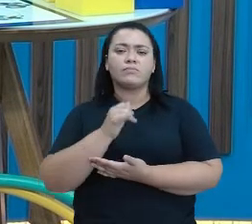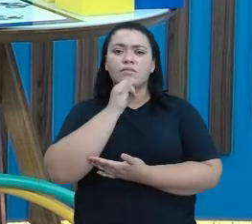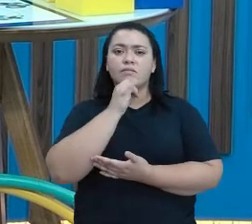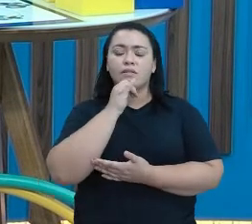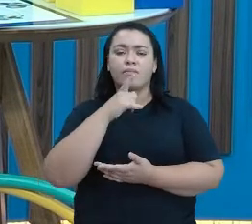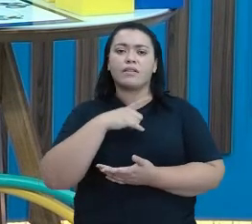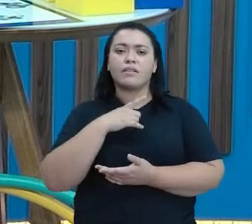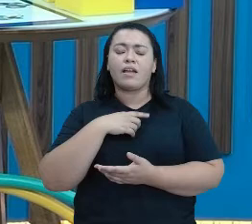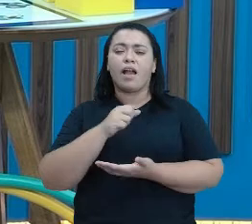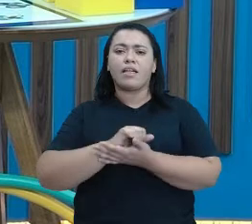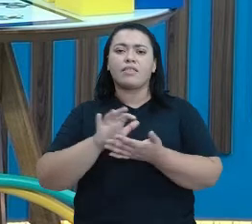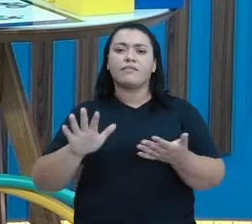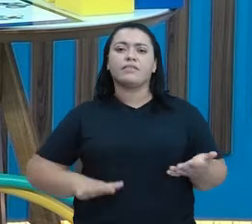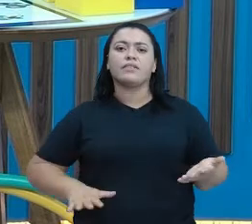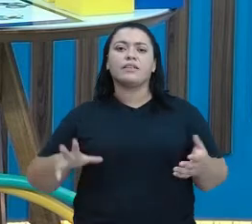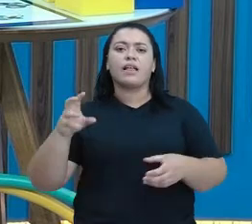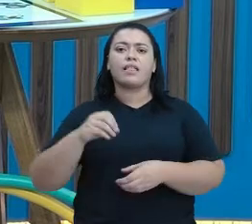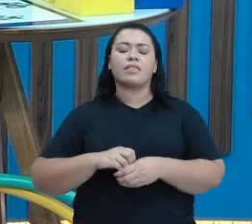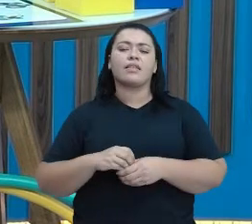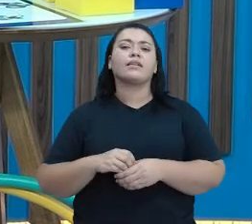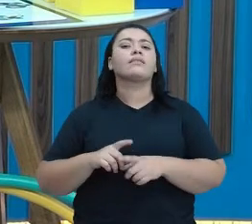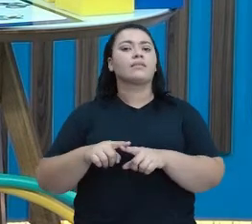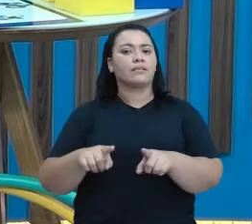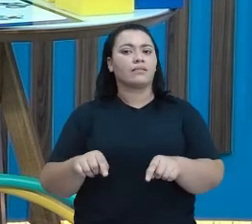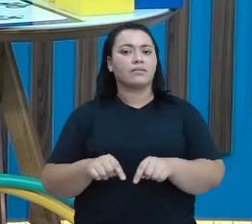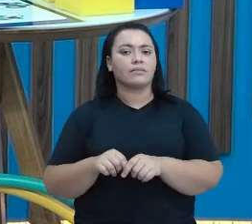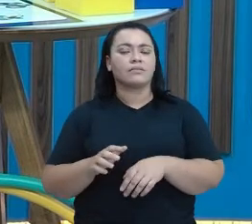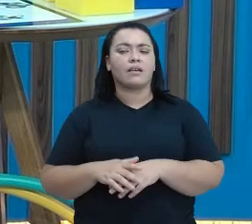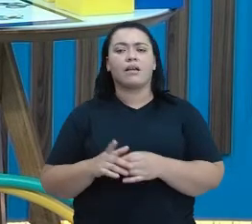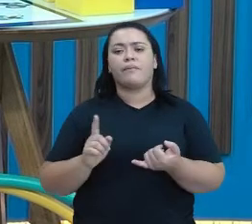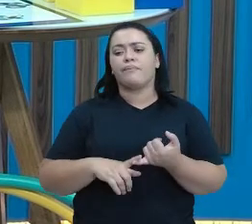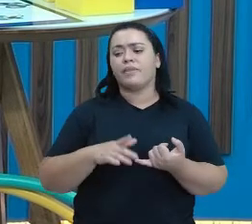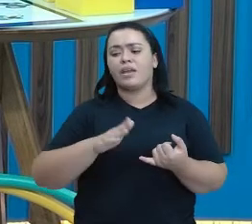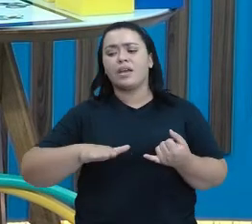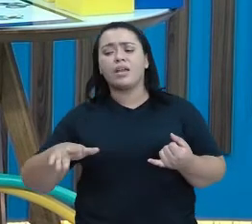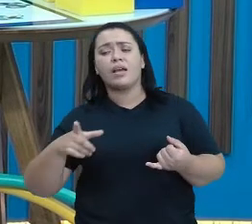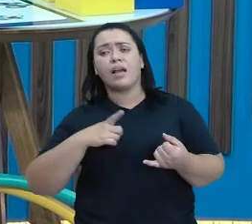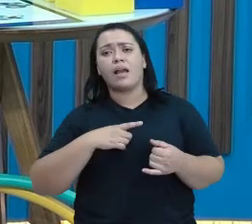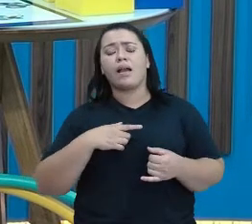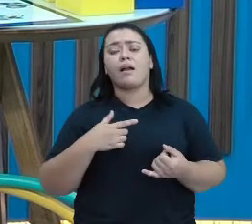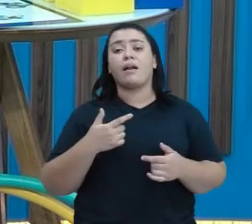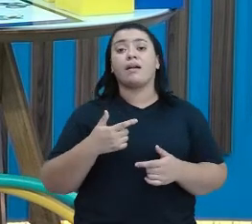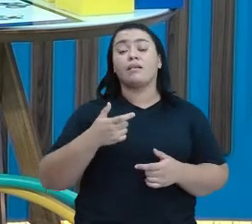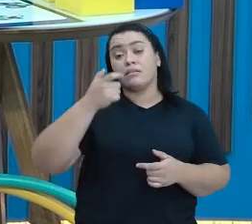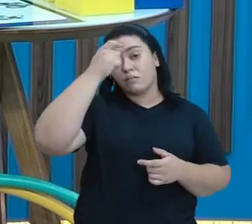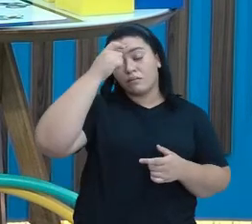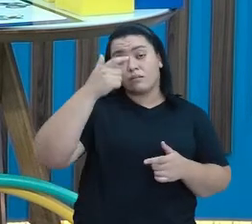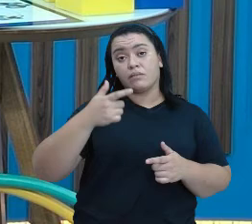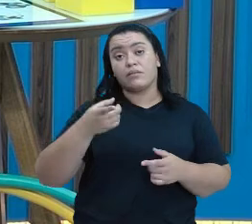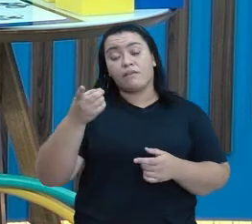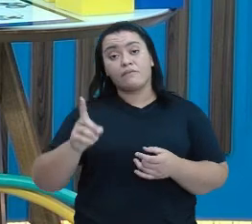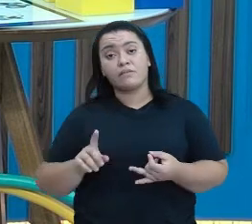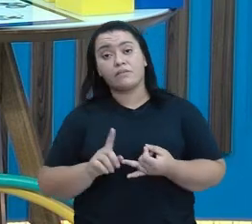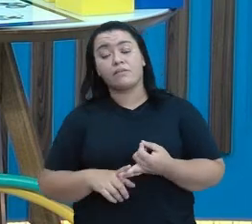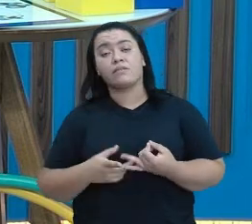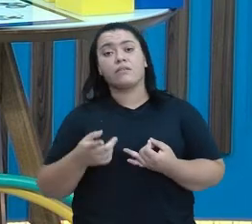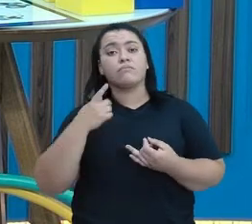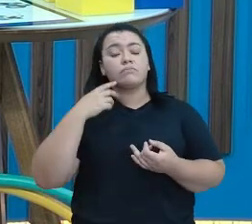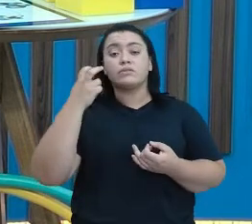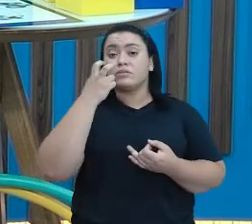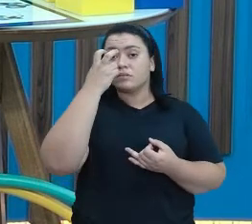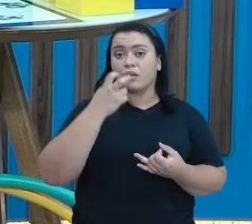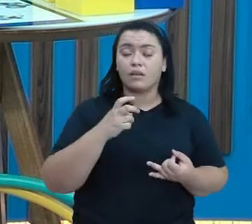trabalhar com crianças com deficiência intelectual, crianças com deficiência visual, crianças com